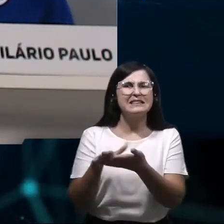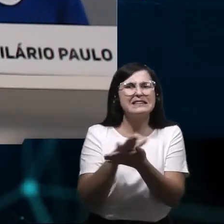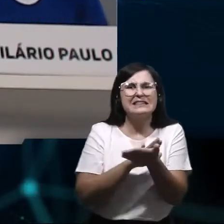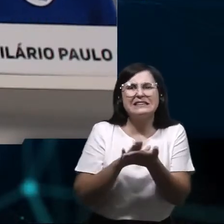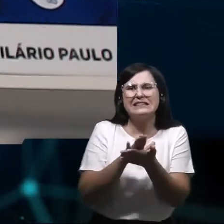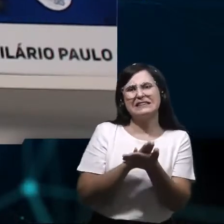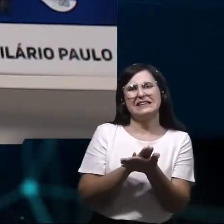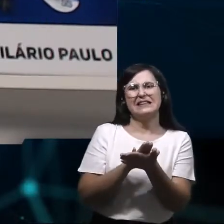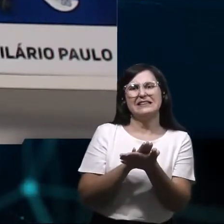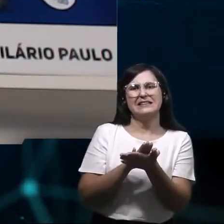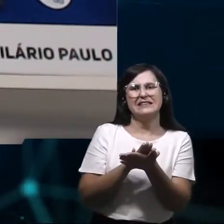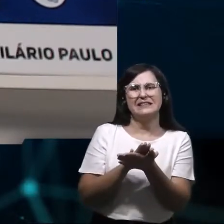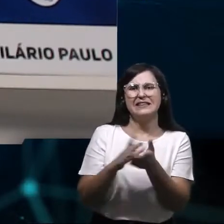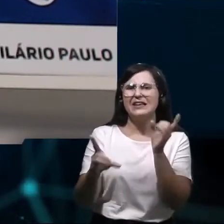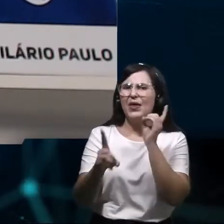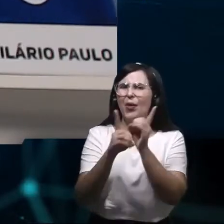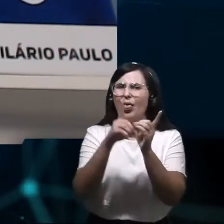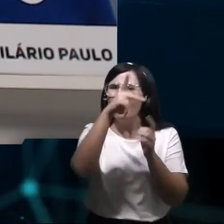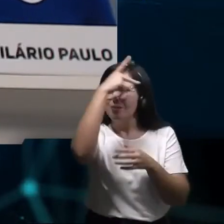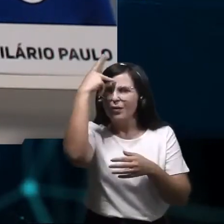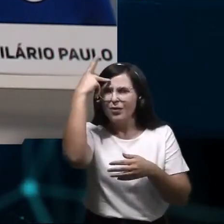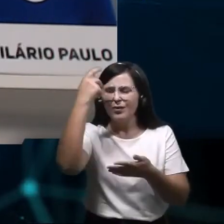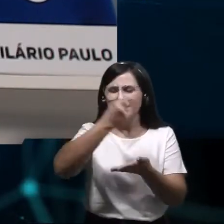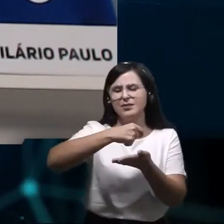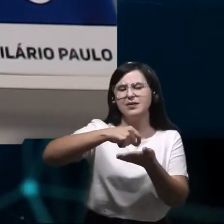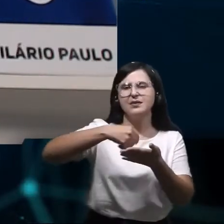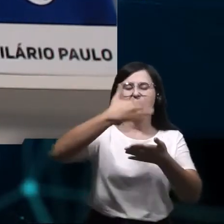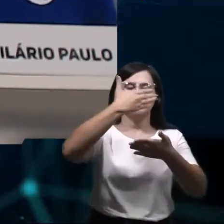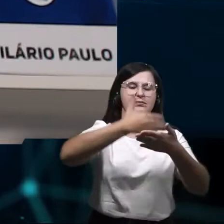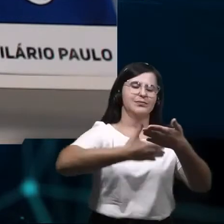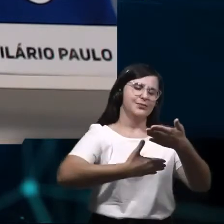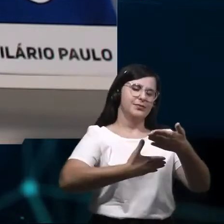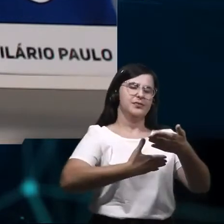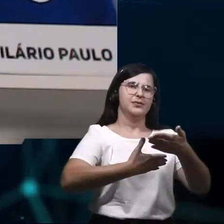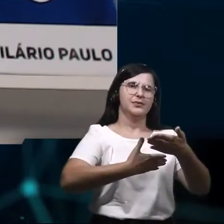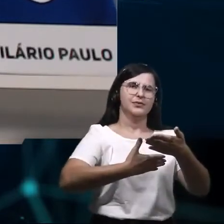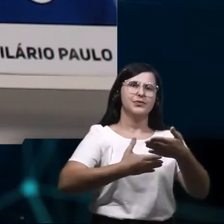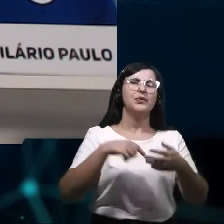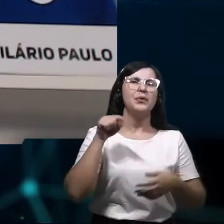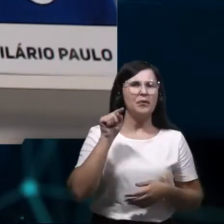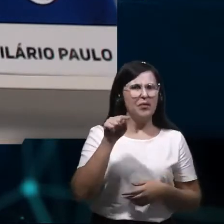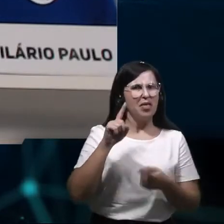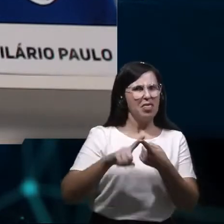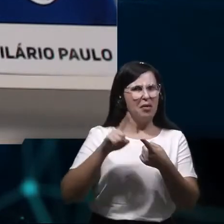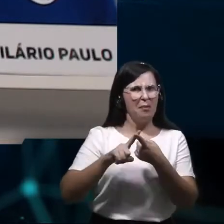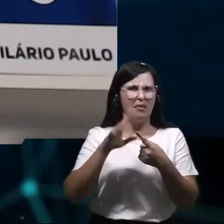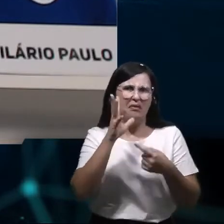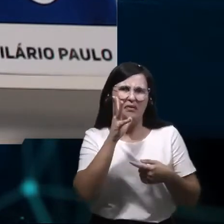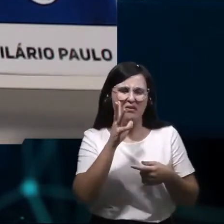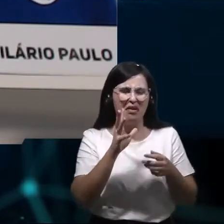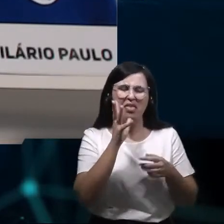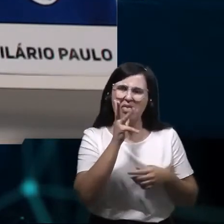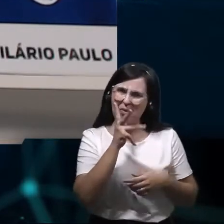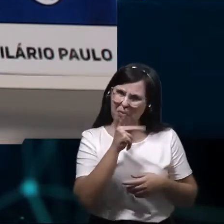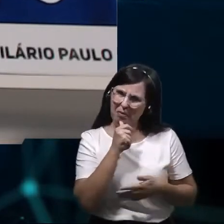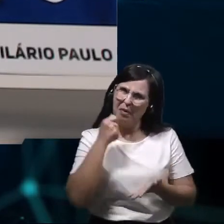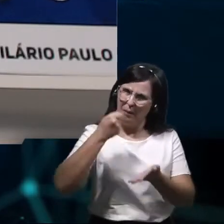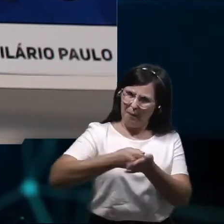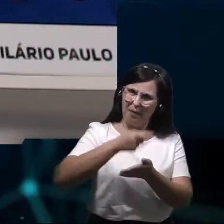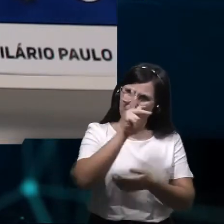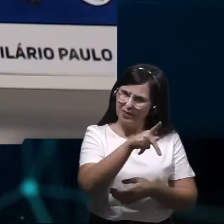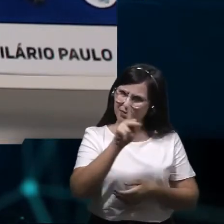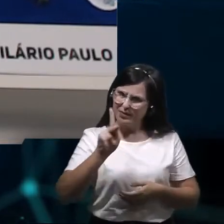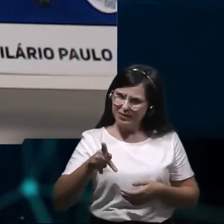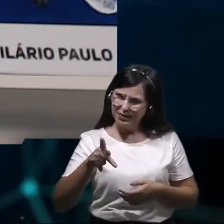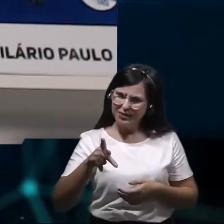pessoas para assinar o contrato. Se ele vai continuar atrasando os pagamentos dos professores, se ele vai continuar